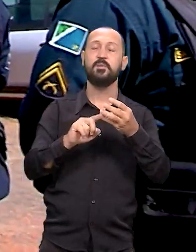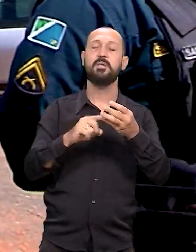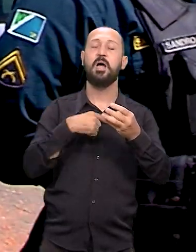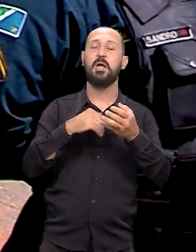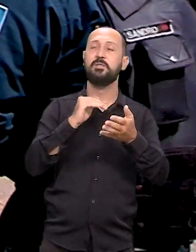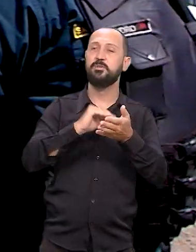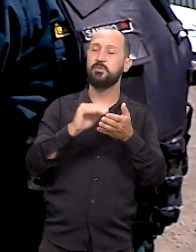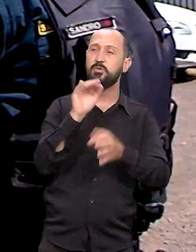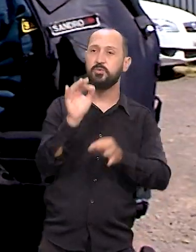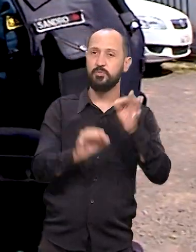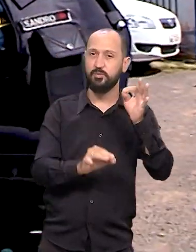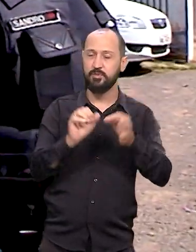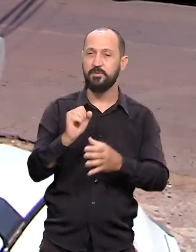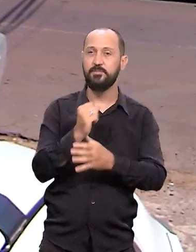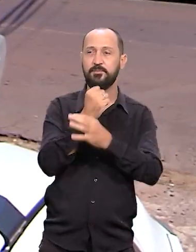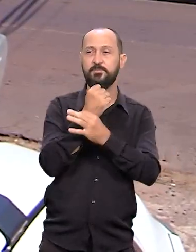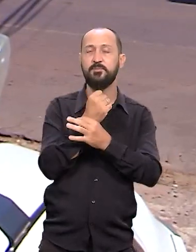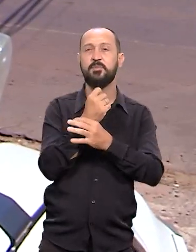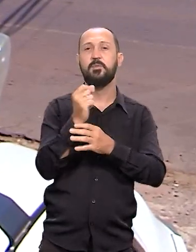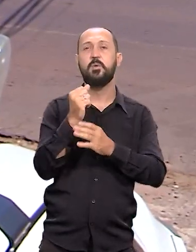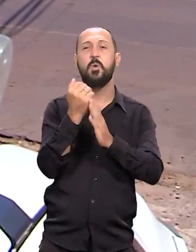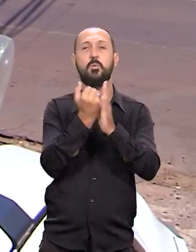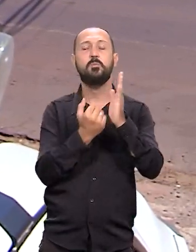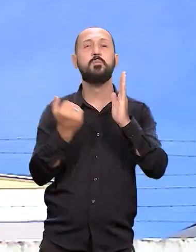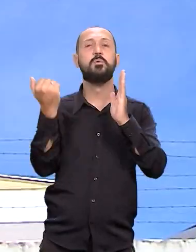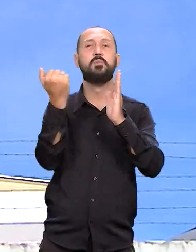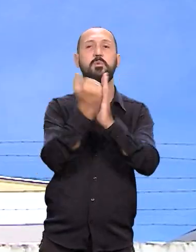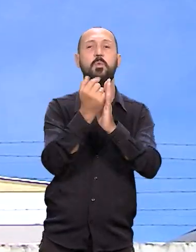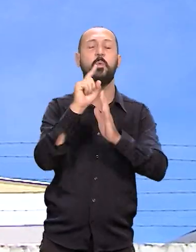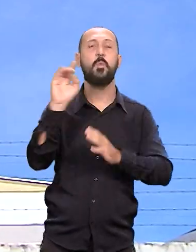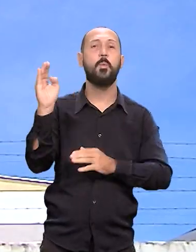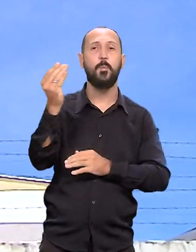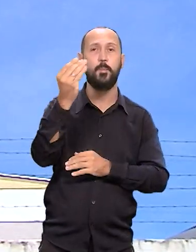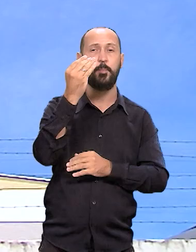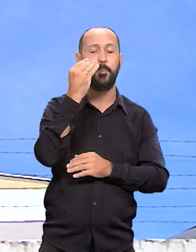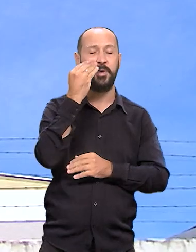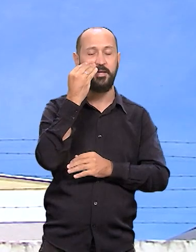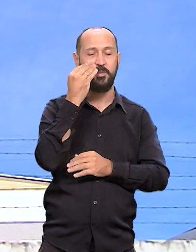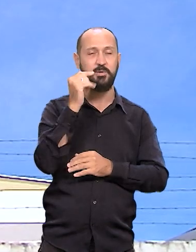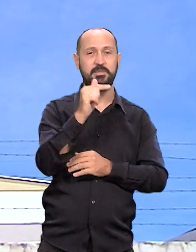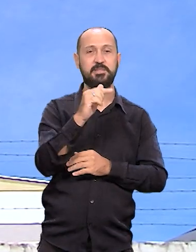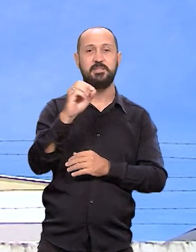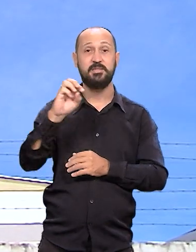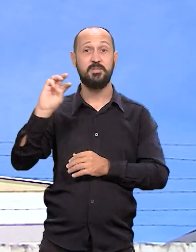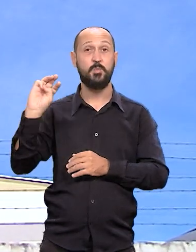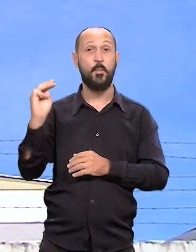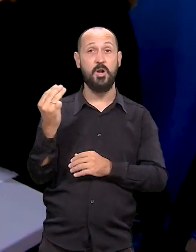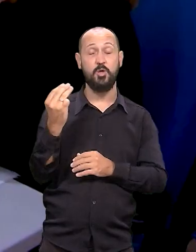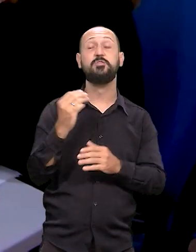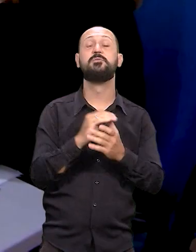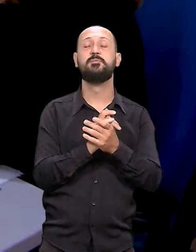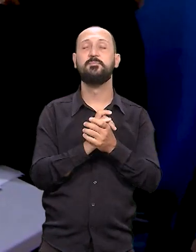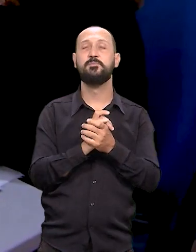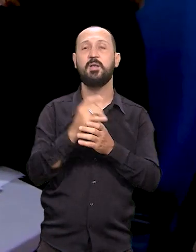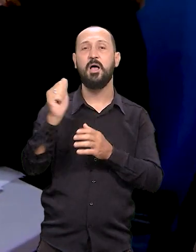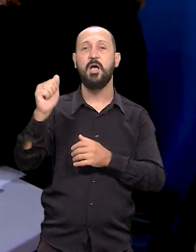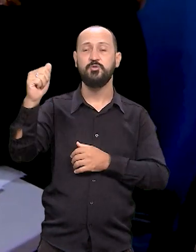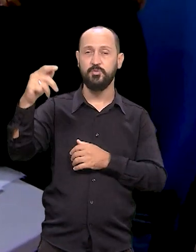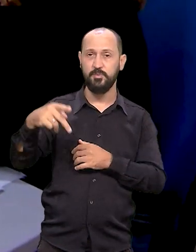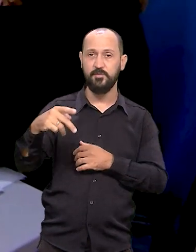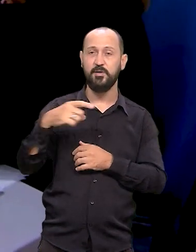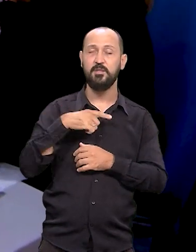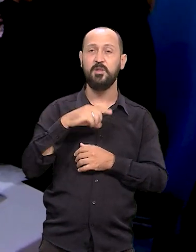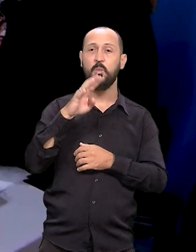de Justiça e Segurança Pública, um valor maior do que 1 bilhão e 700 milhões de reais. A AGPREV